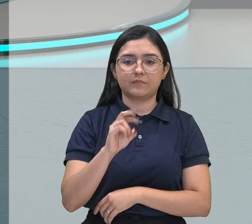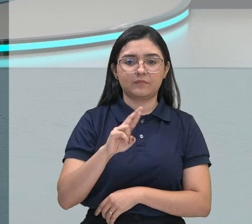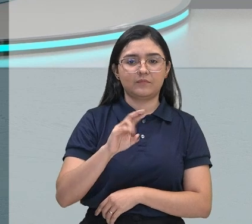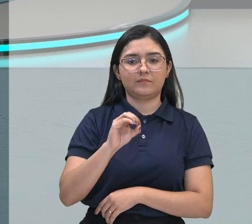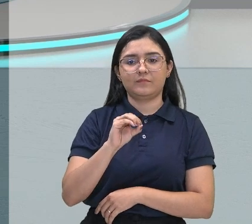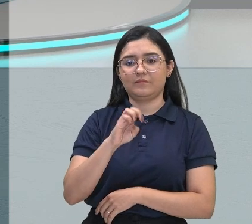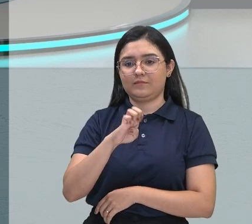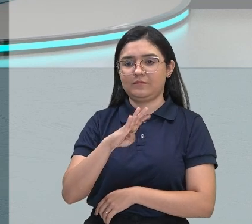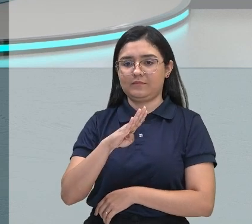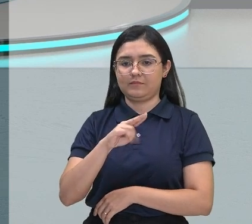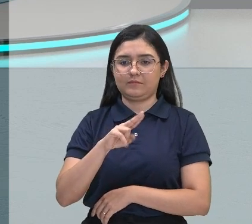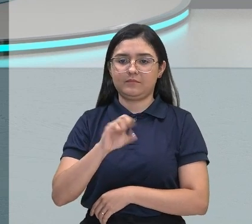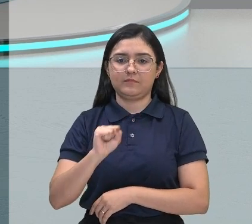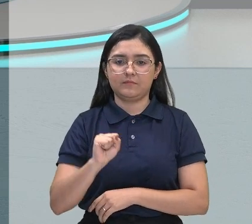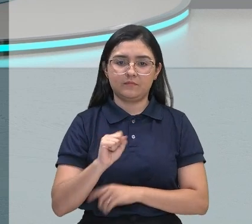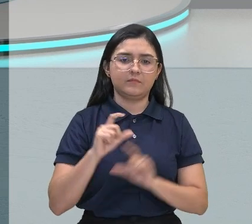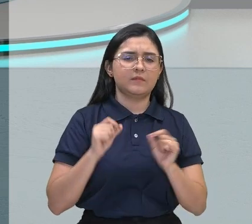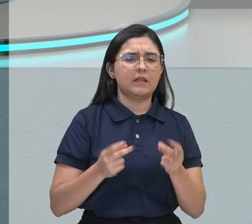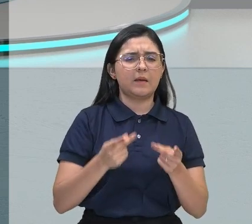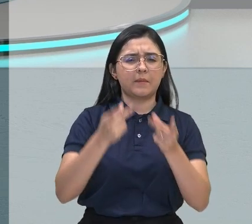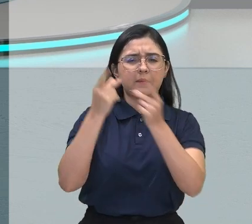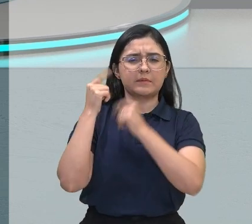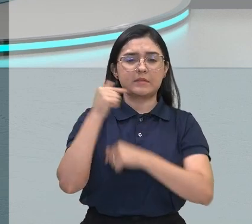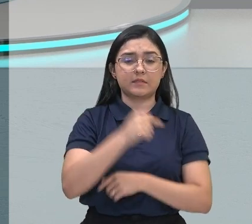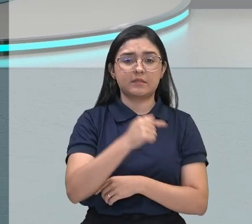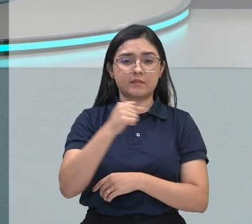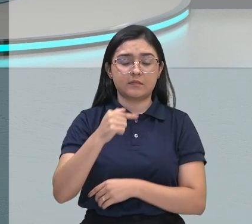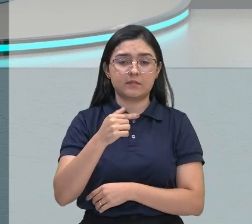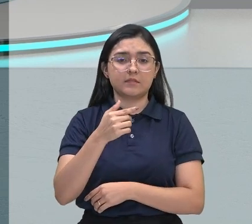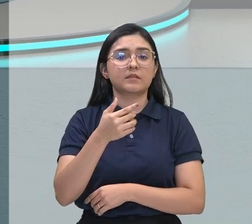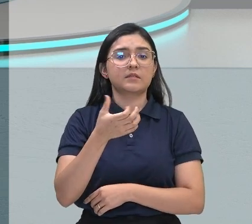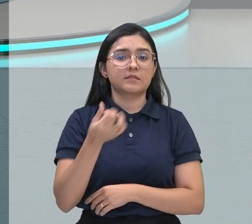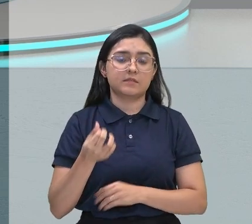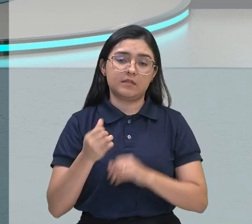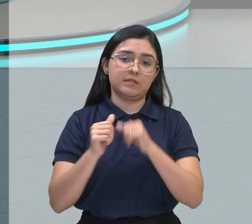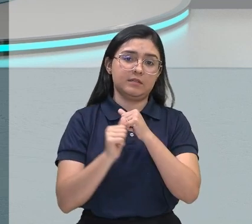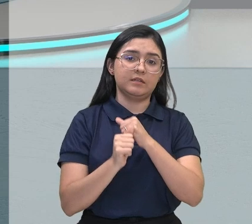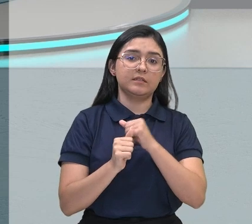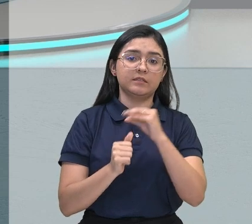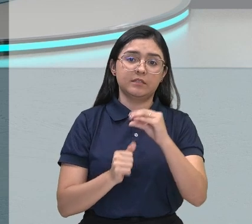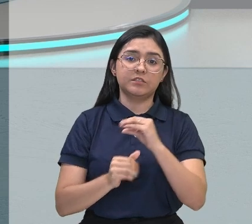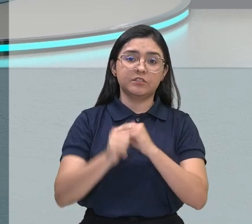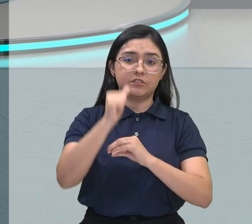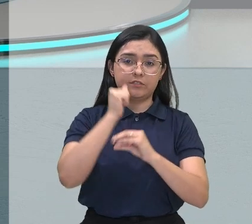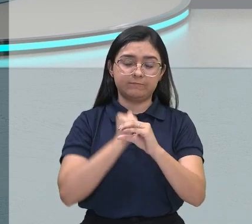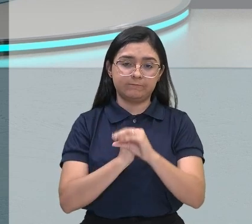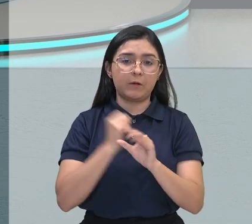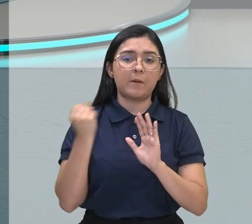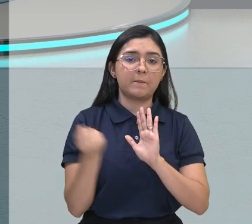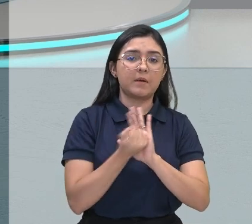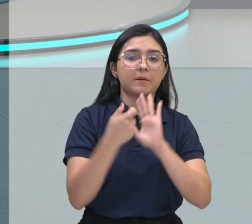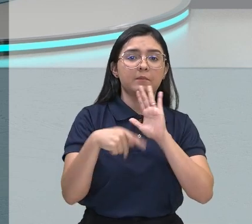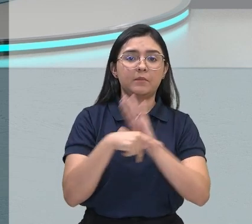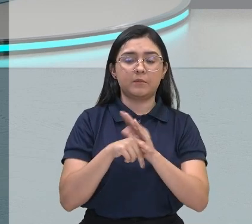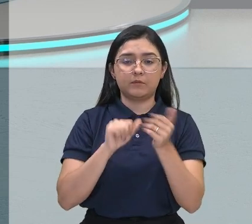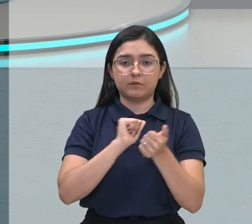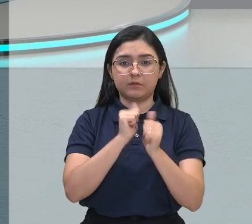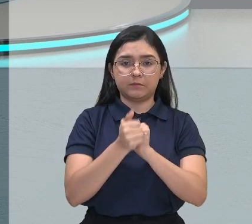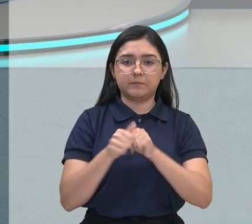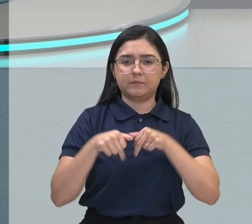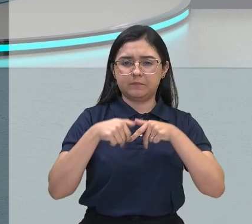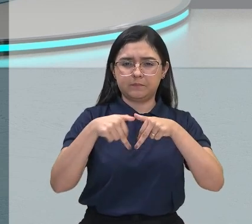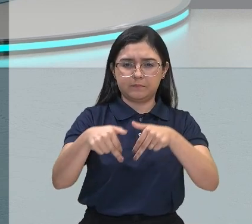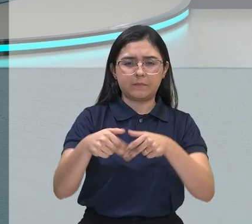776 a.C., lá na Grécia Antiga. Esse é um marco que a gente tem aí do atletismo na Era